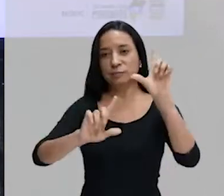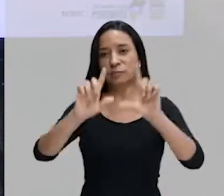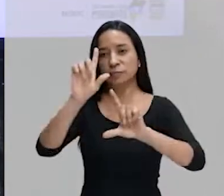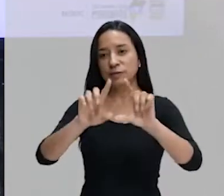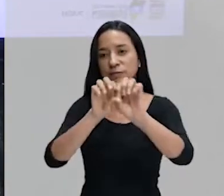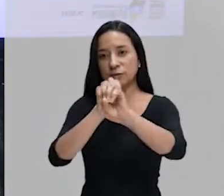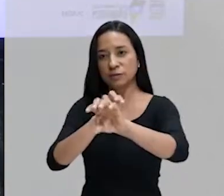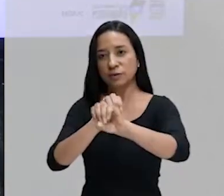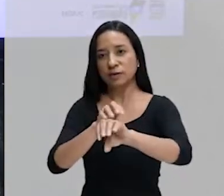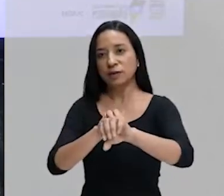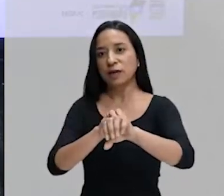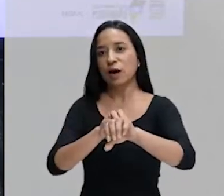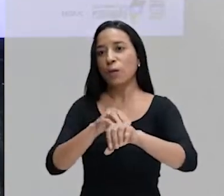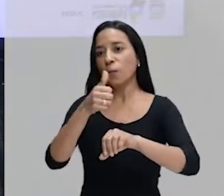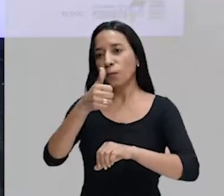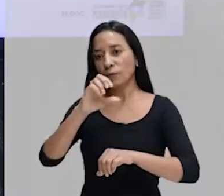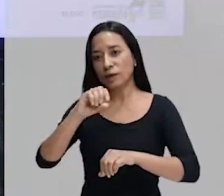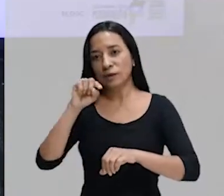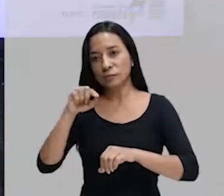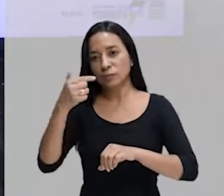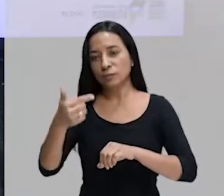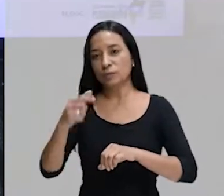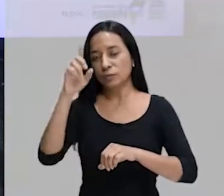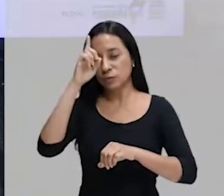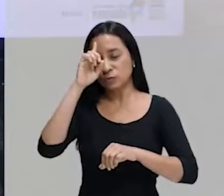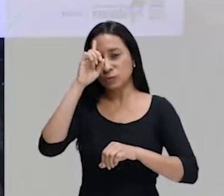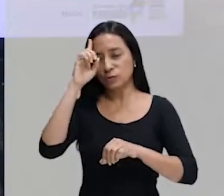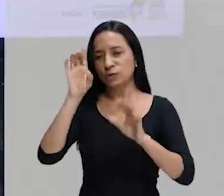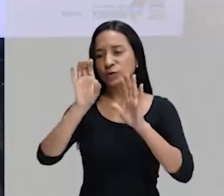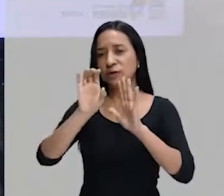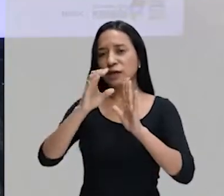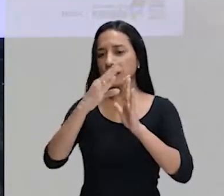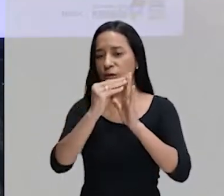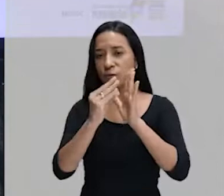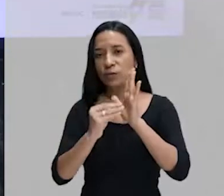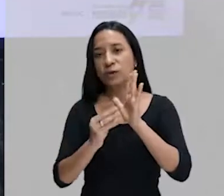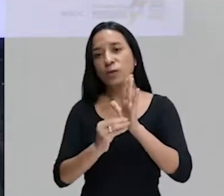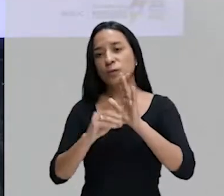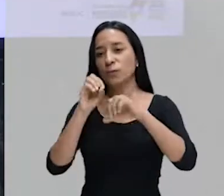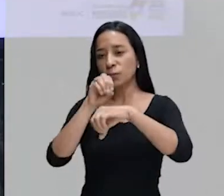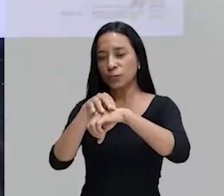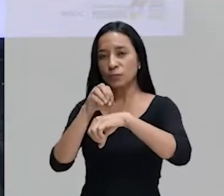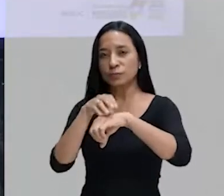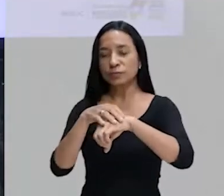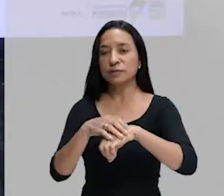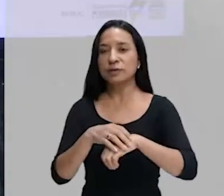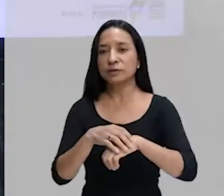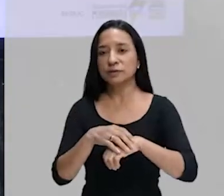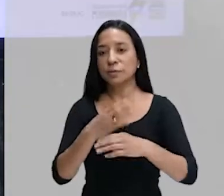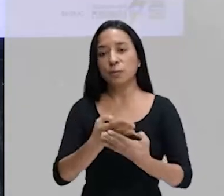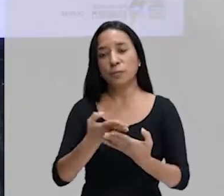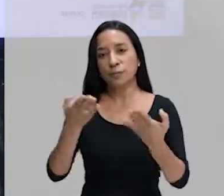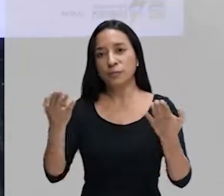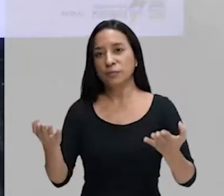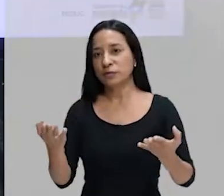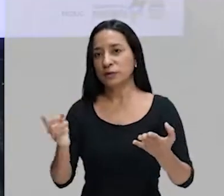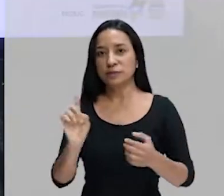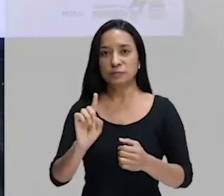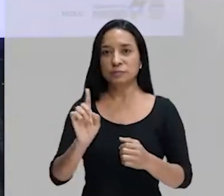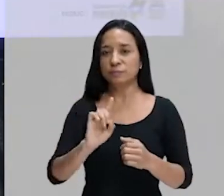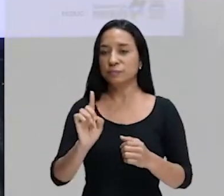Educação, canal 10.2, todo dia conteúdo, dicas, tá? Para vocês